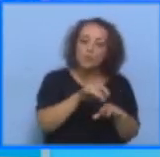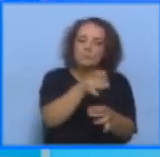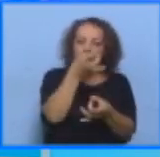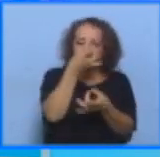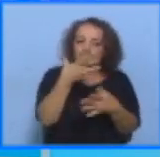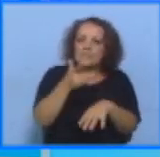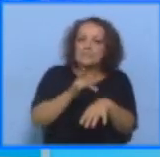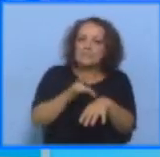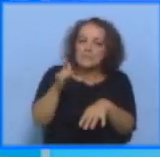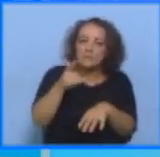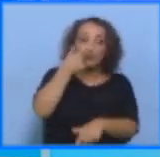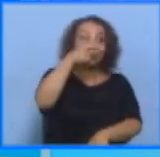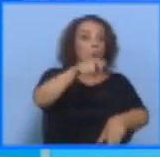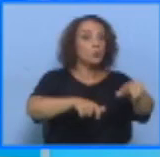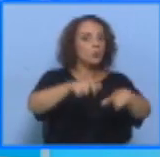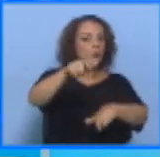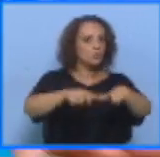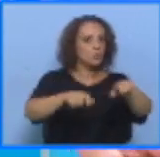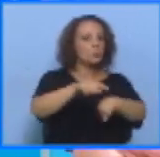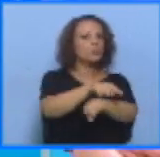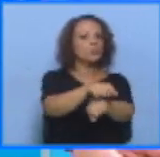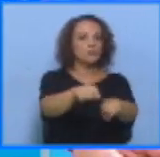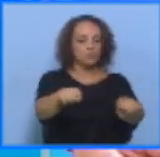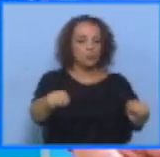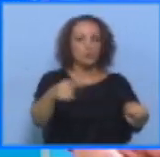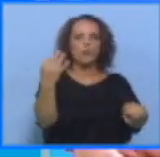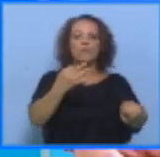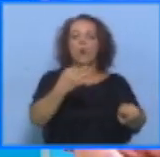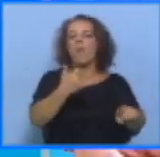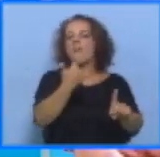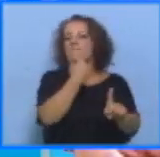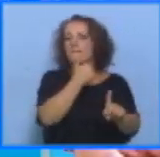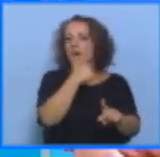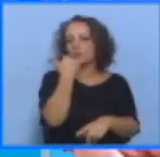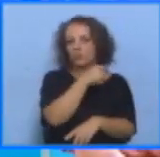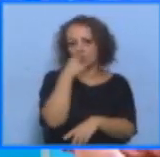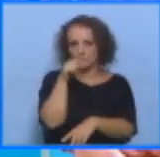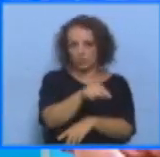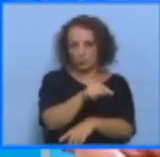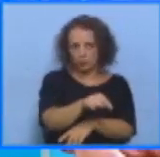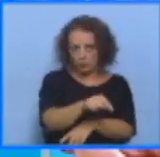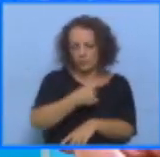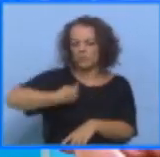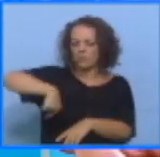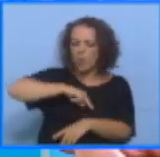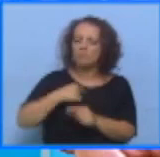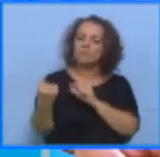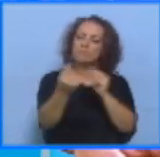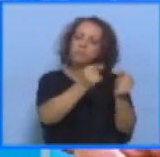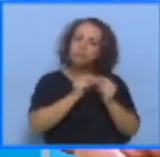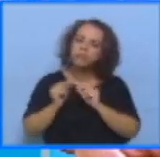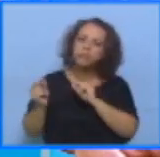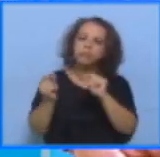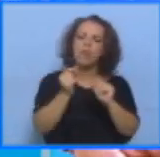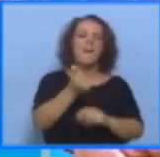vulnerabilidade de pessoas que foram vítimas de abusos. Nós discutimos muito essa questão.